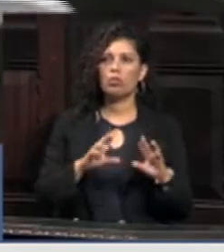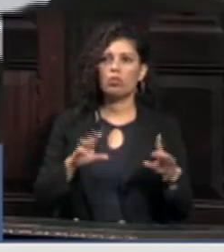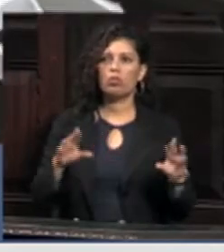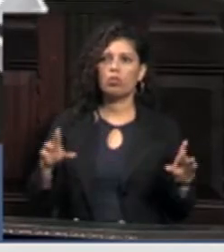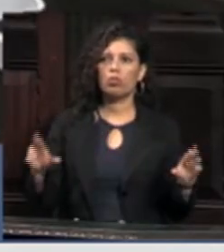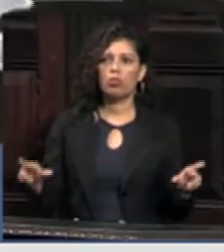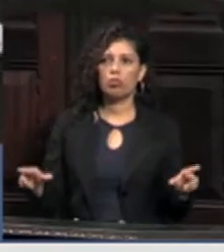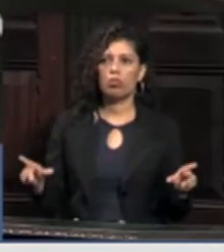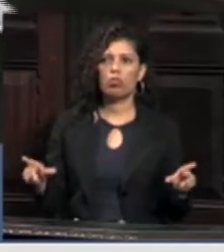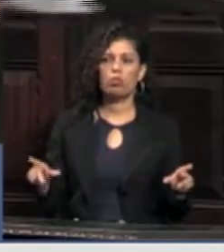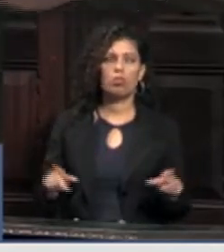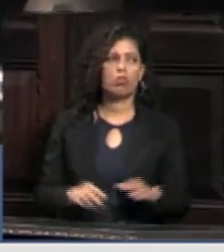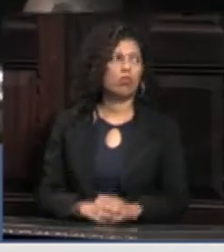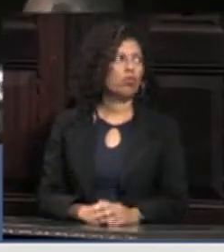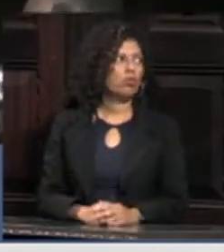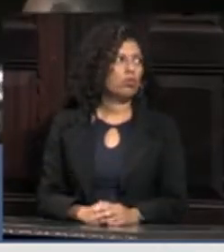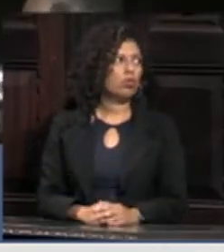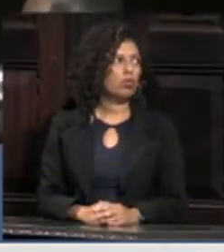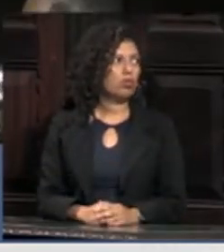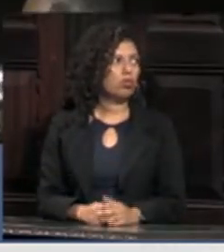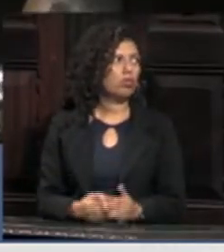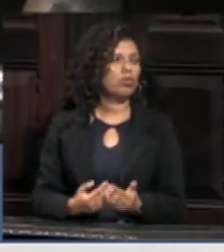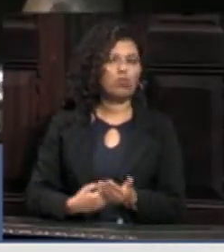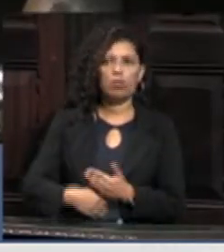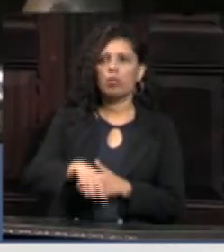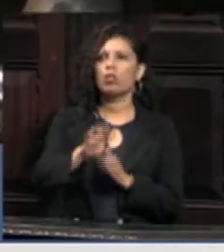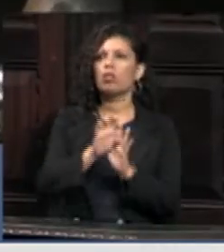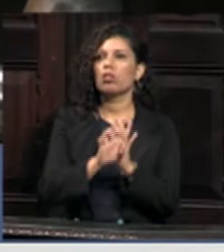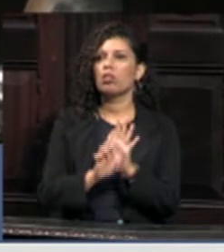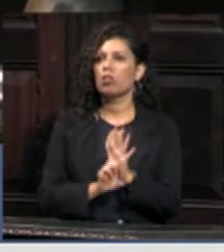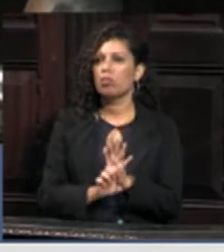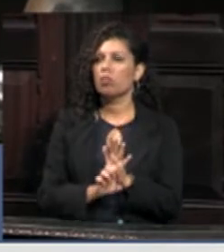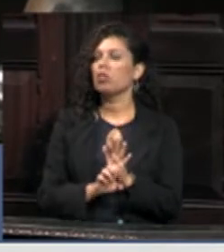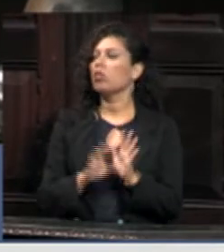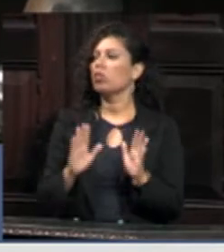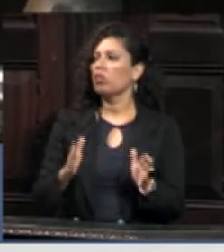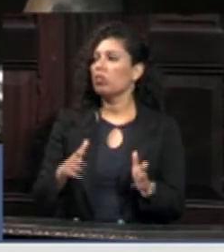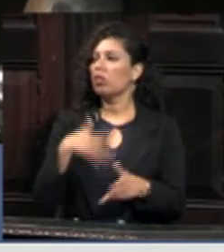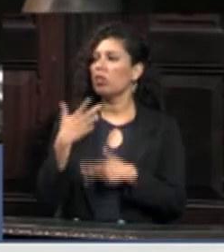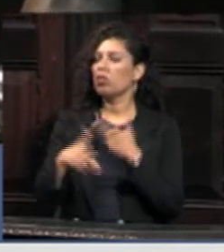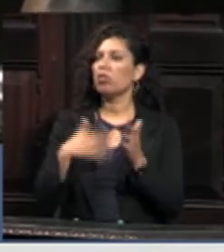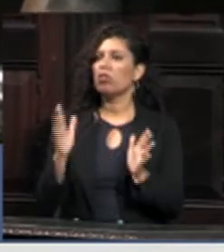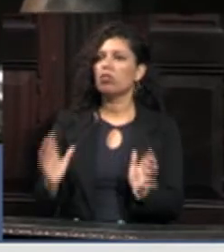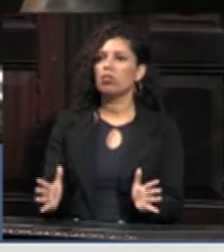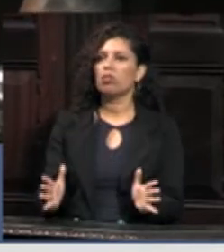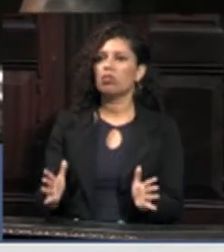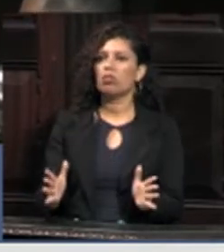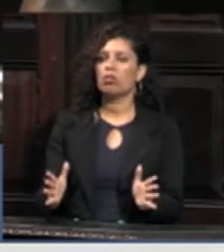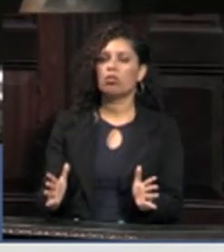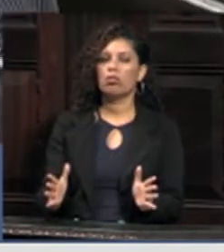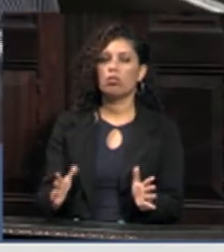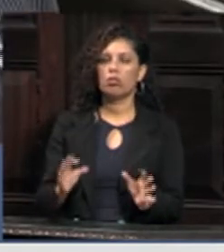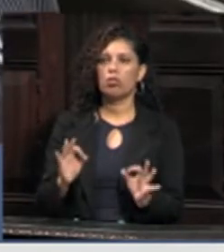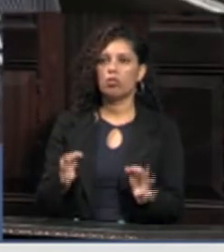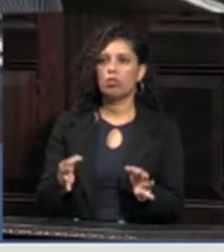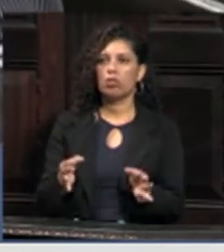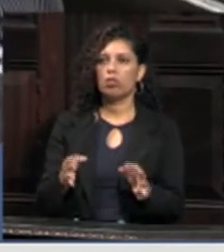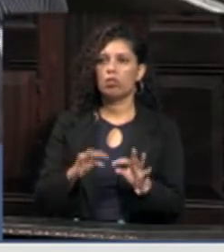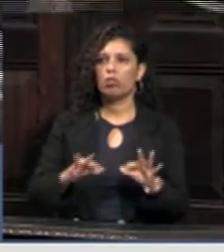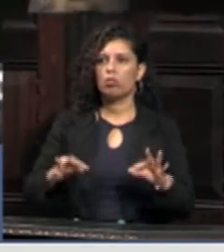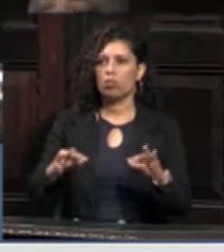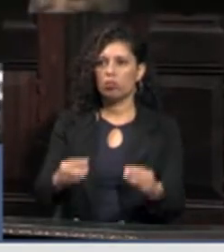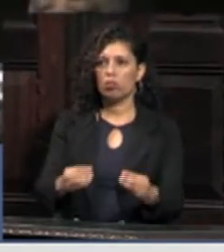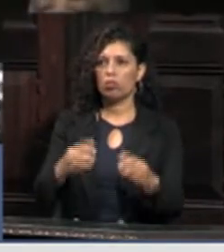Tem da Comissão de Isso, Justiça. estão votando a comissão, emenda da Comissão de Economia. Os senhores que aprovam também. Certo? Os senhores que